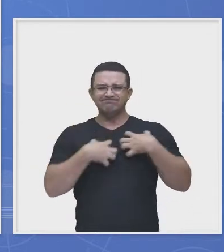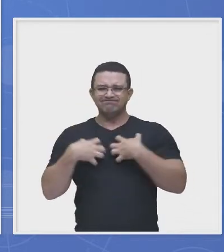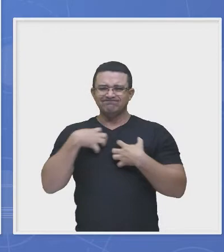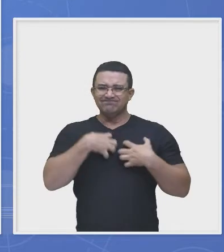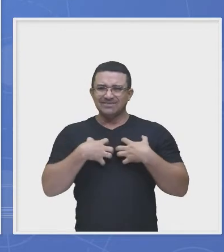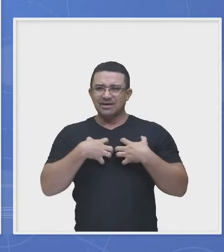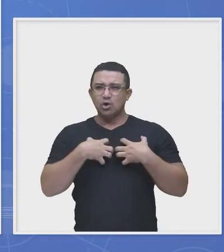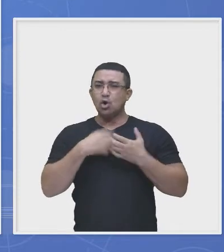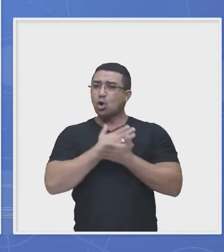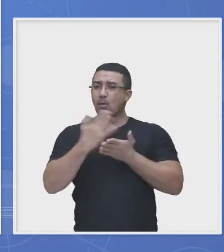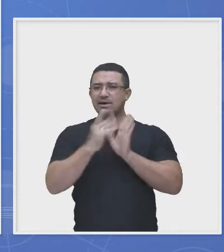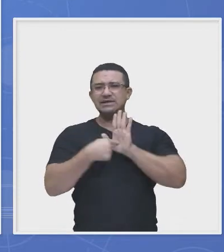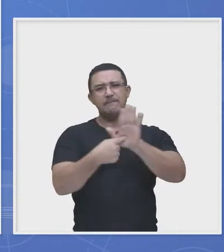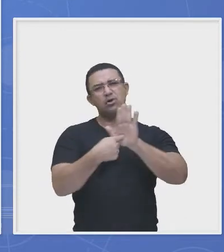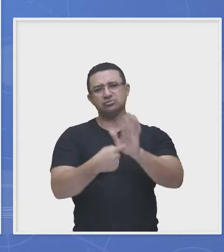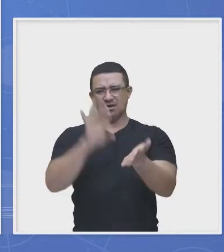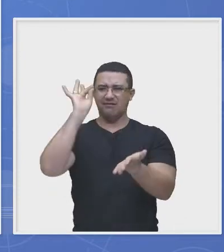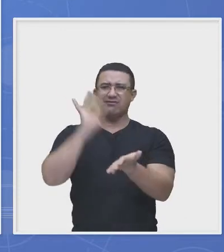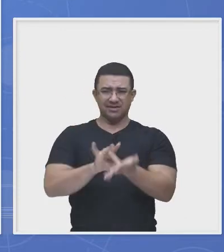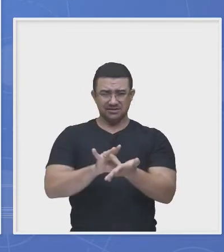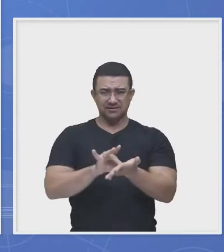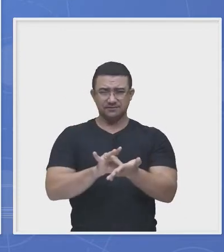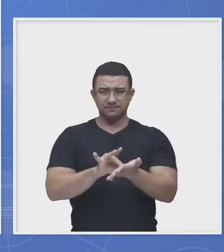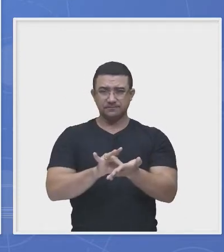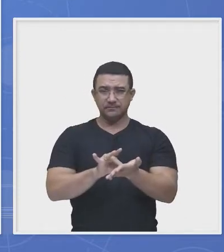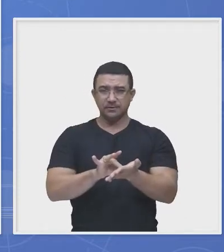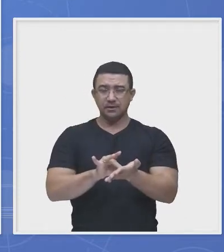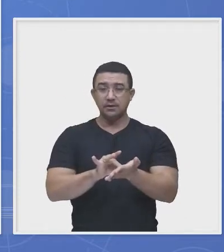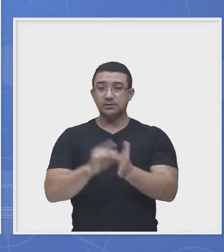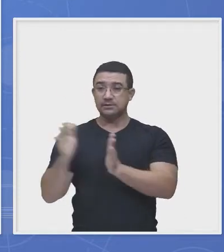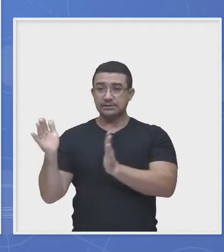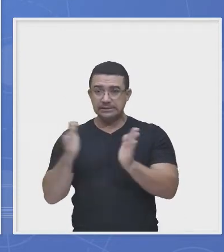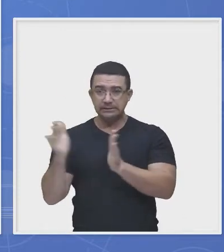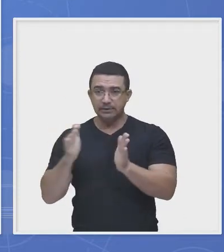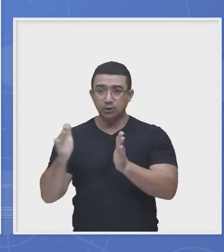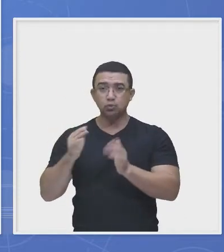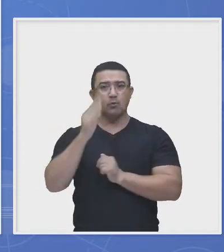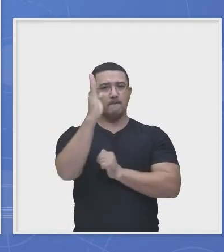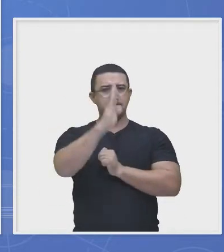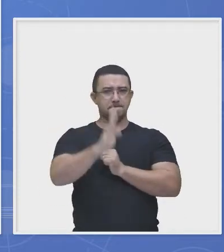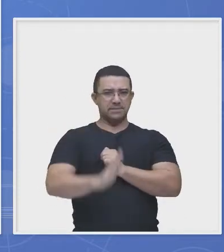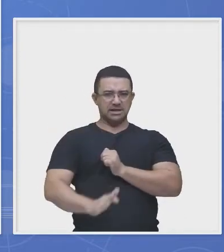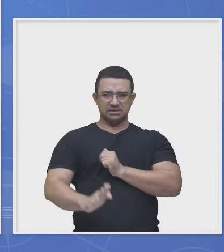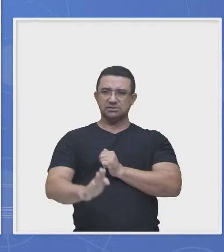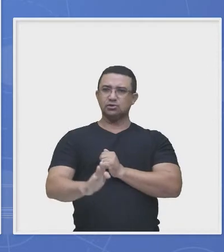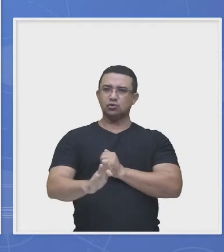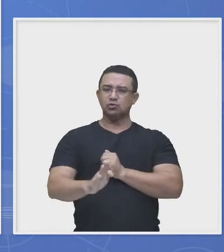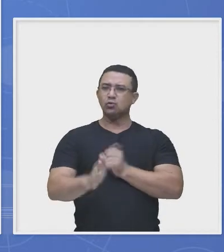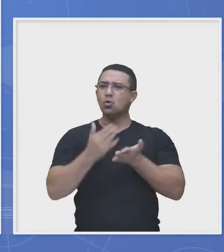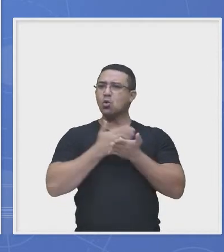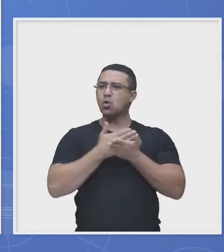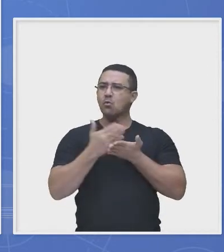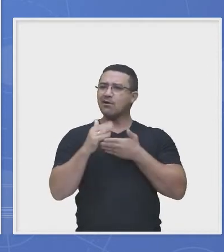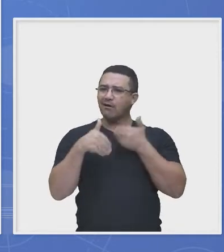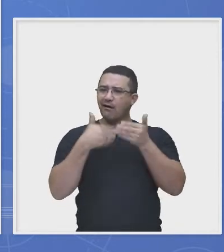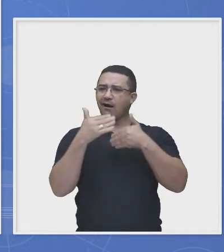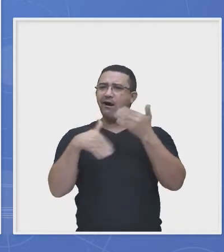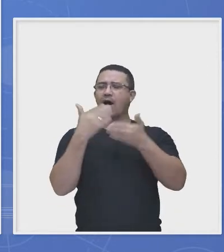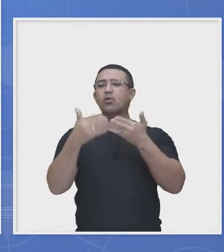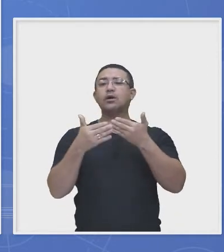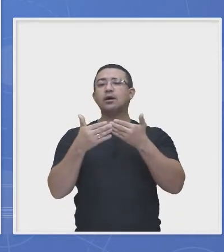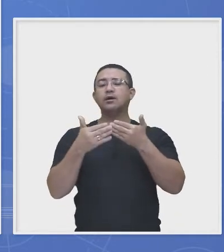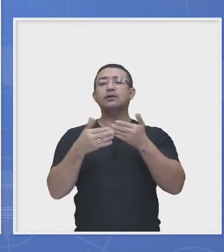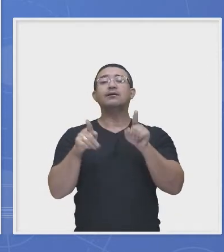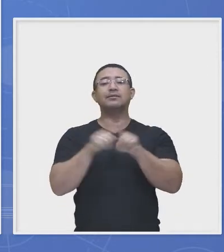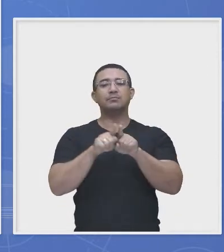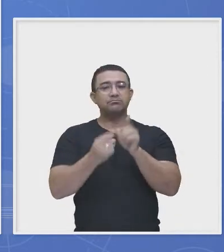a realidade. A gente tem que lembrar que, nesse momento, o Brasil estava consolidando a sua república, ou